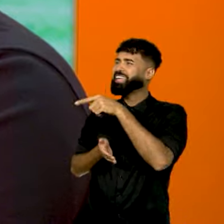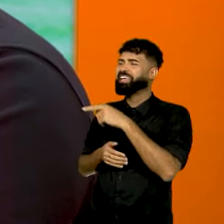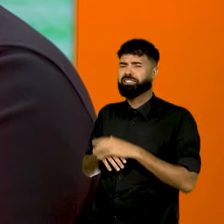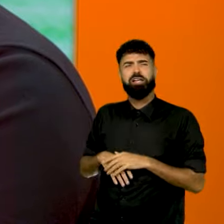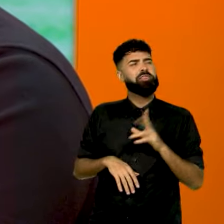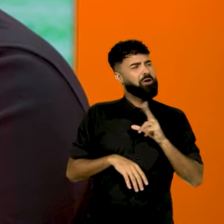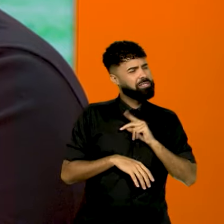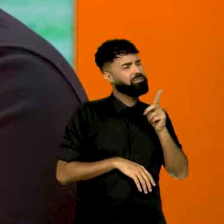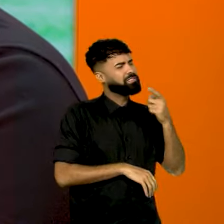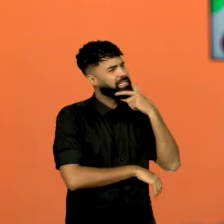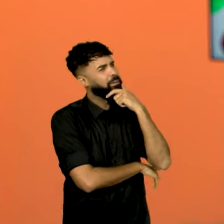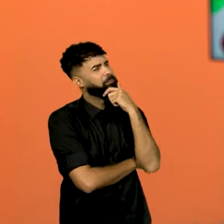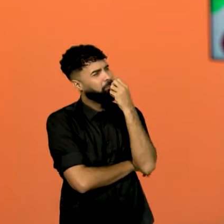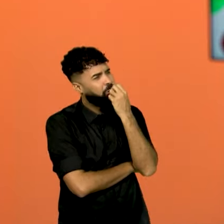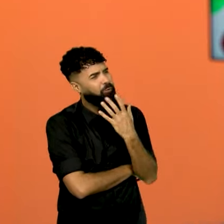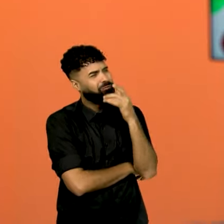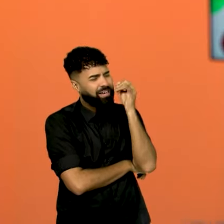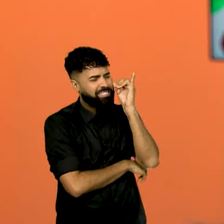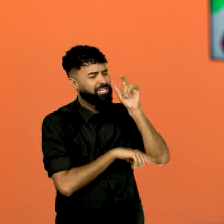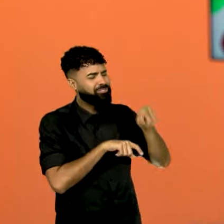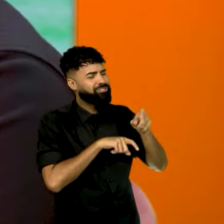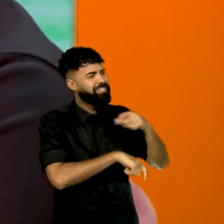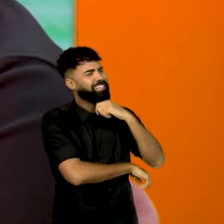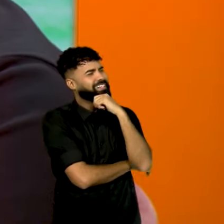de Fazendinha. Eu acabei de descobrir. É bom de